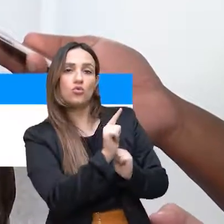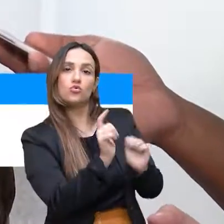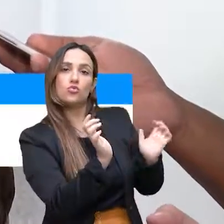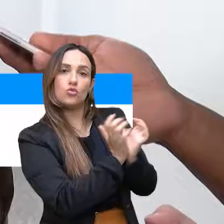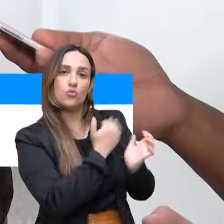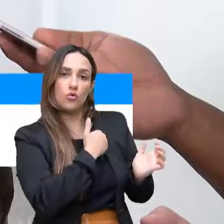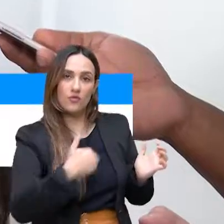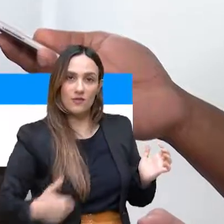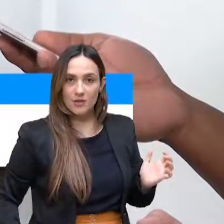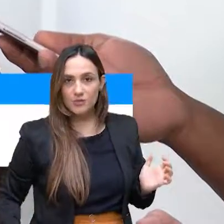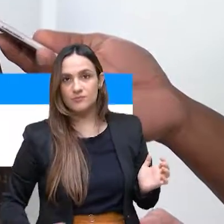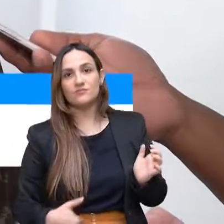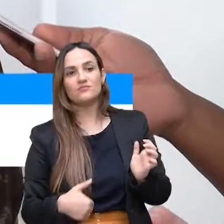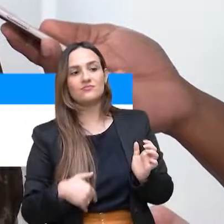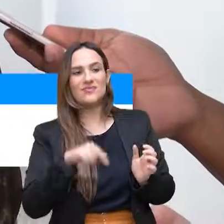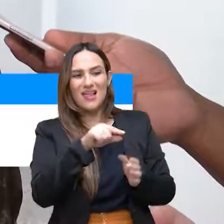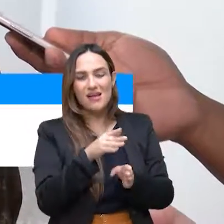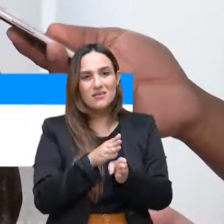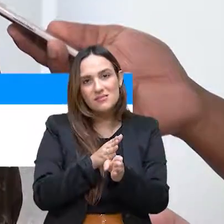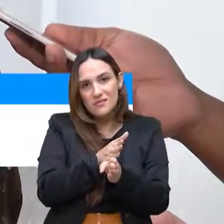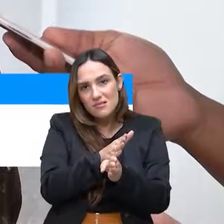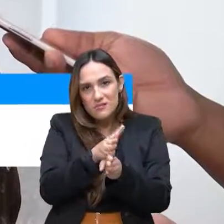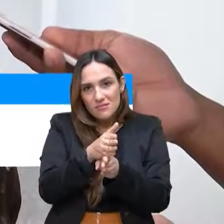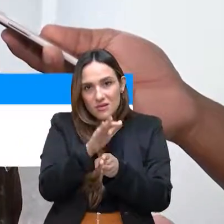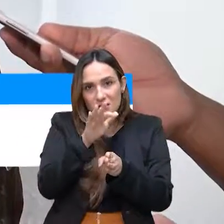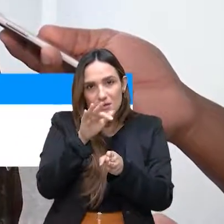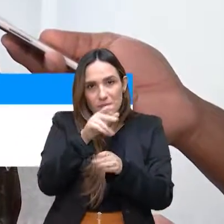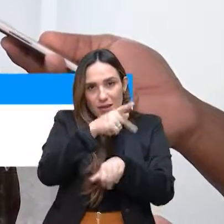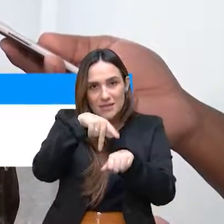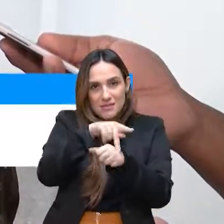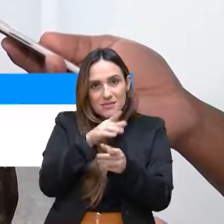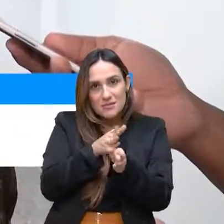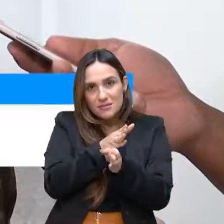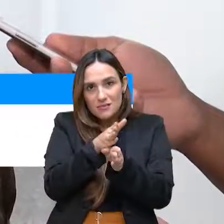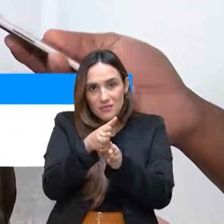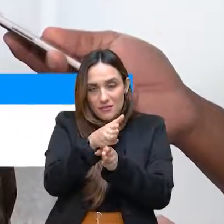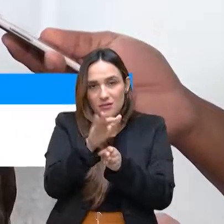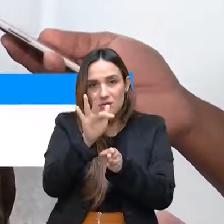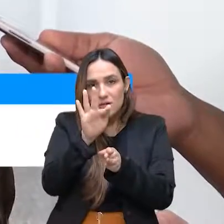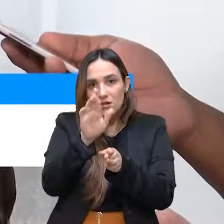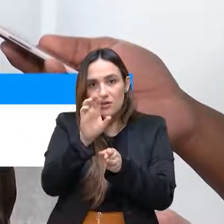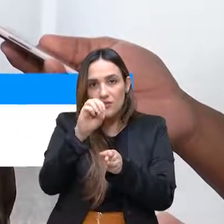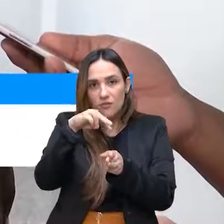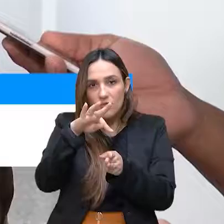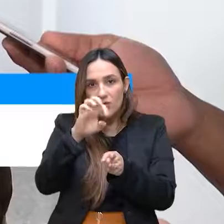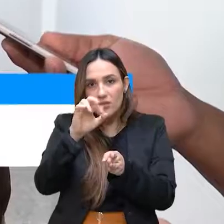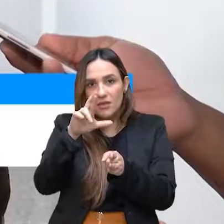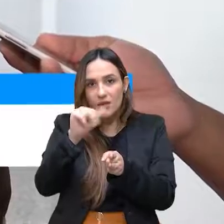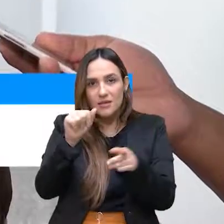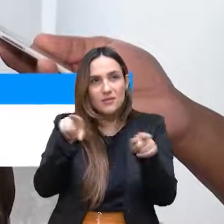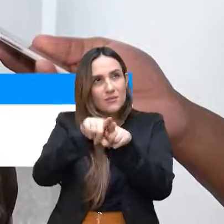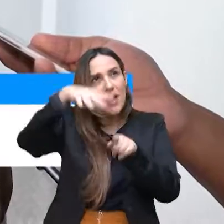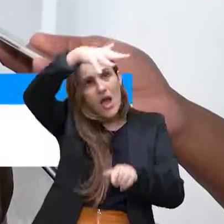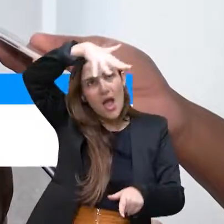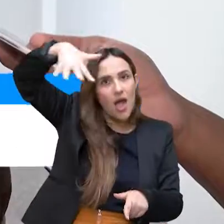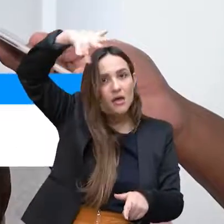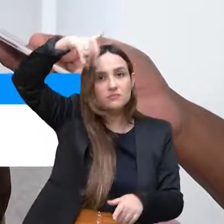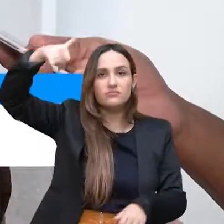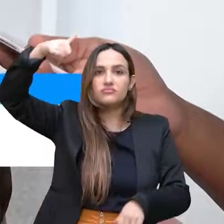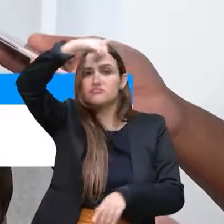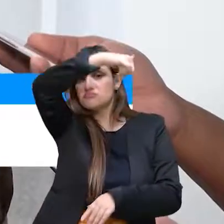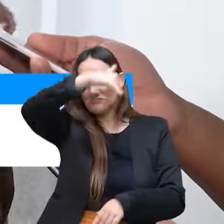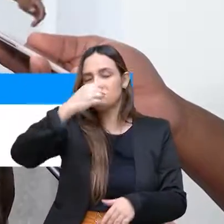muitas oportunidades de trabalhar junto com outros órgãos no controle de fronteiras, no